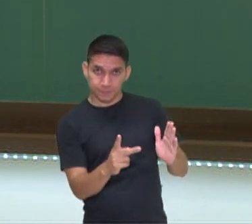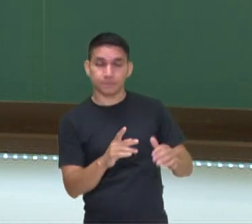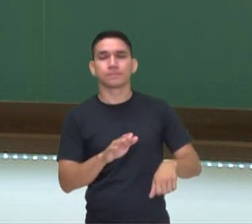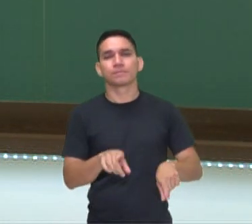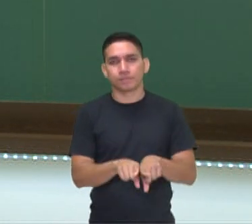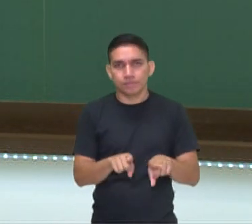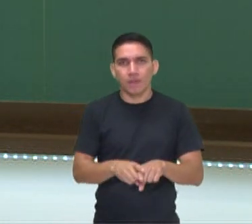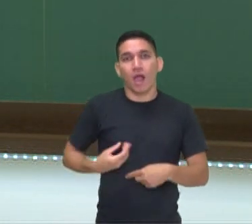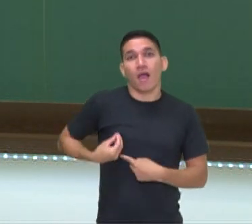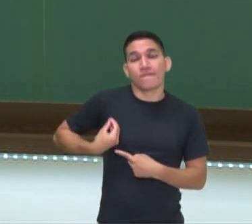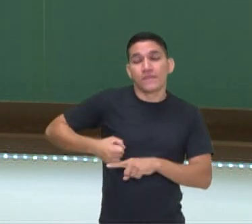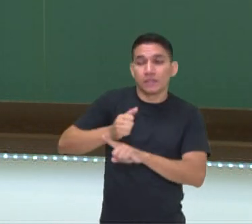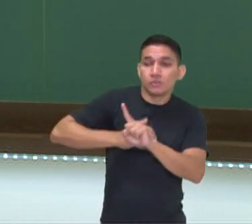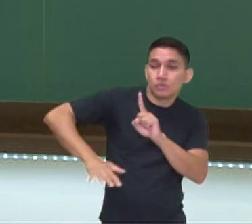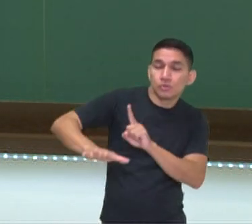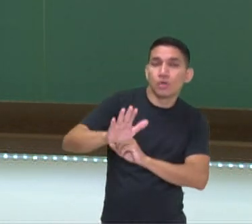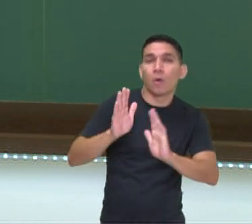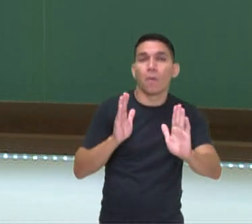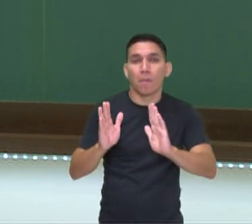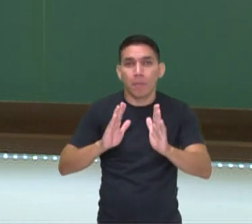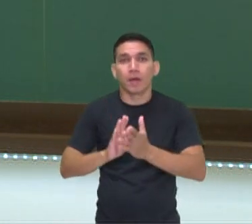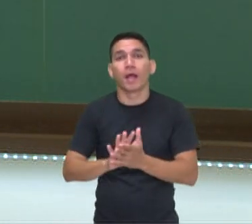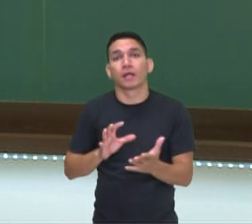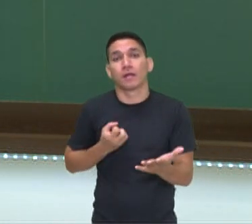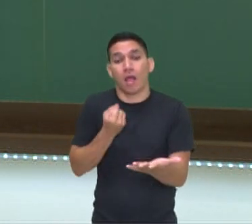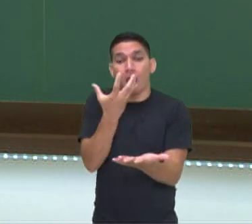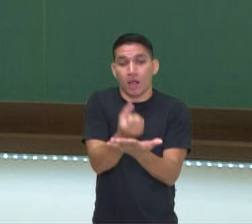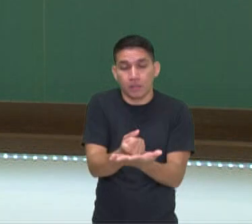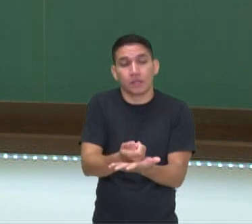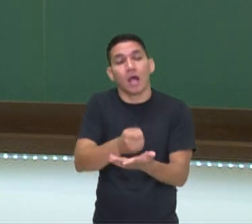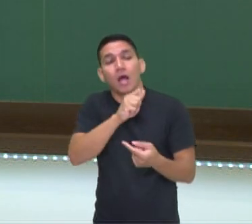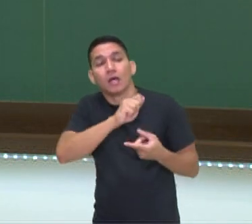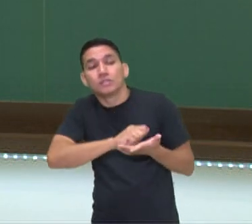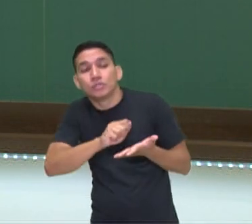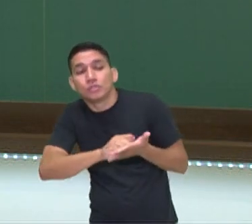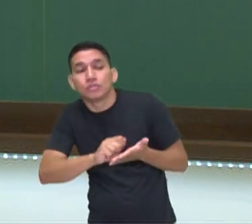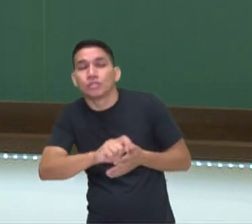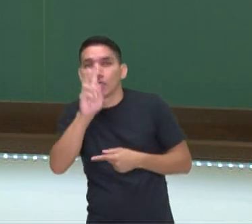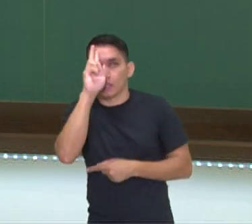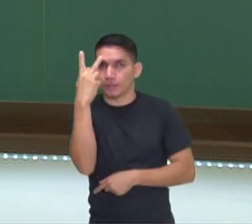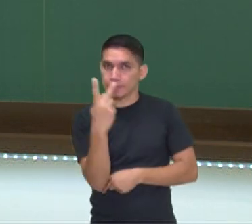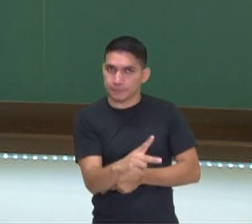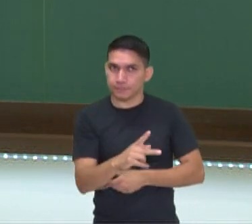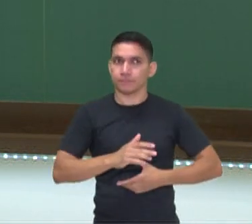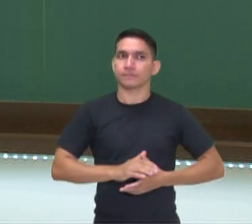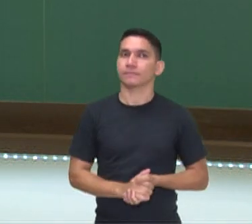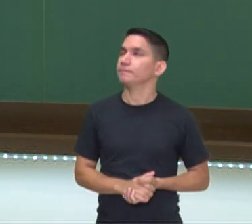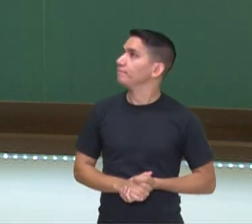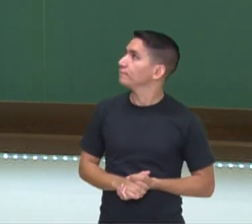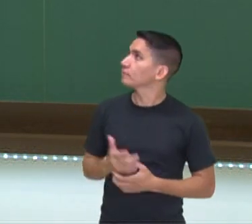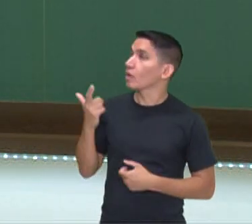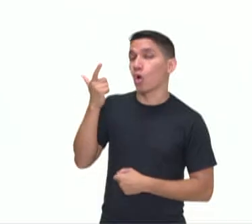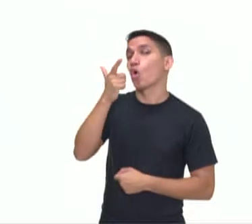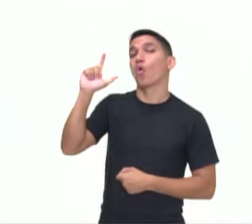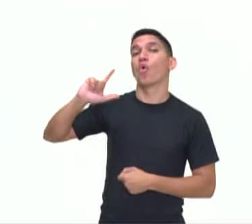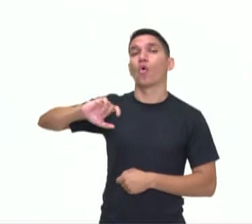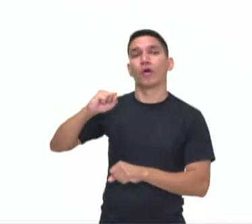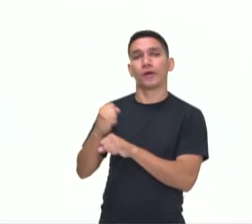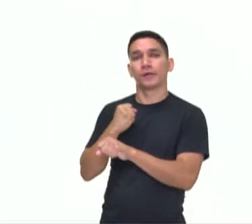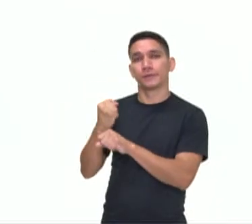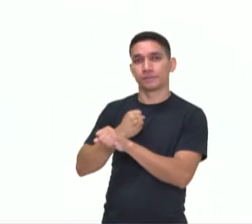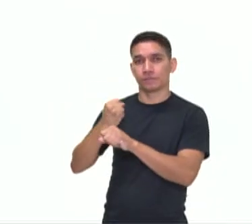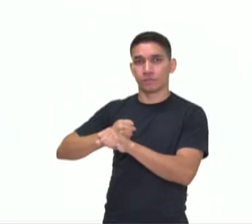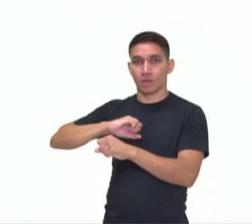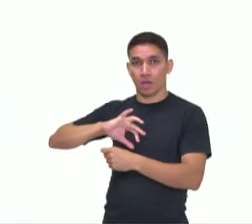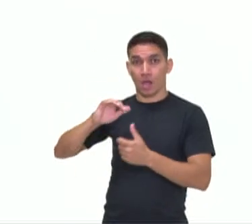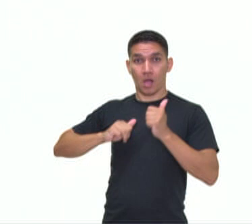vida social daquela época. E ele descreve a biografia de Michelangelo também, né? Aqui uma outra obra,